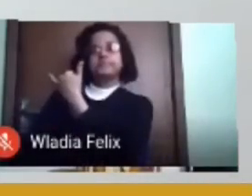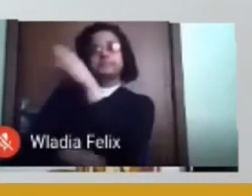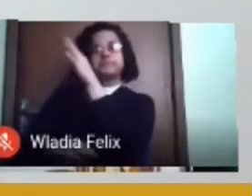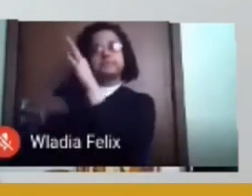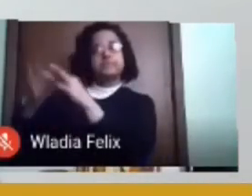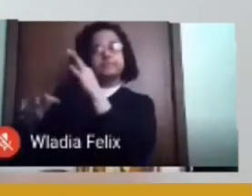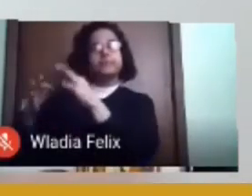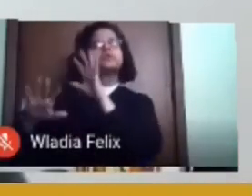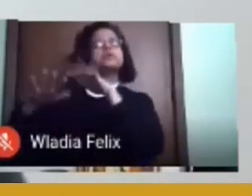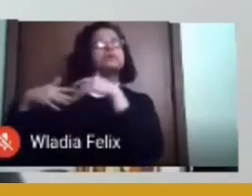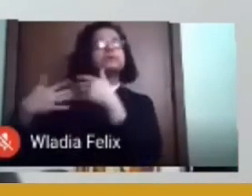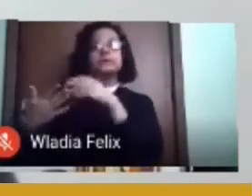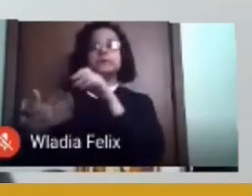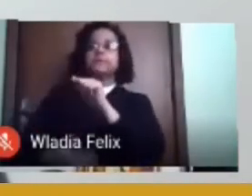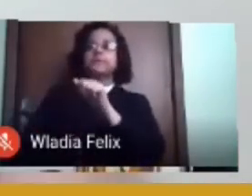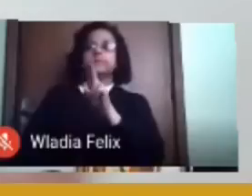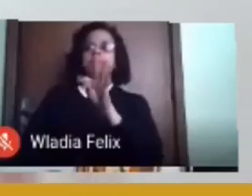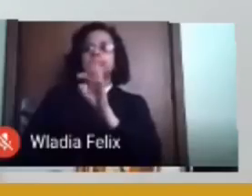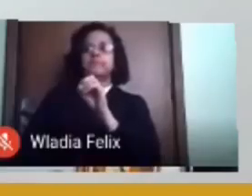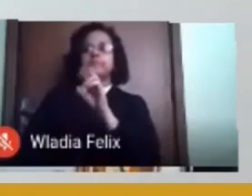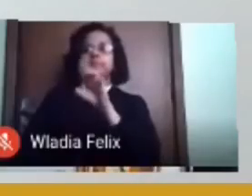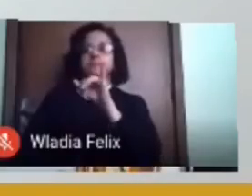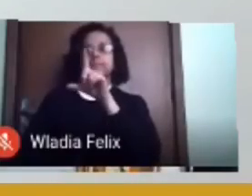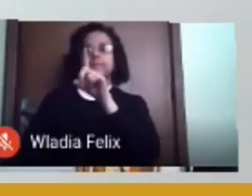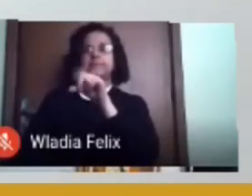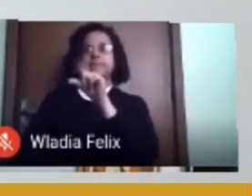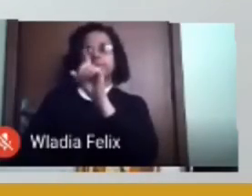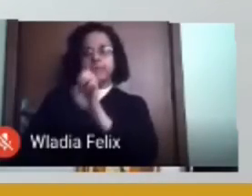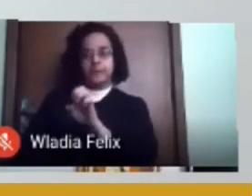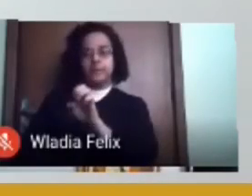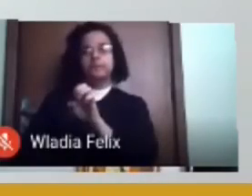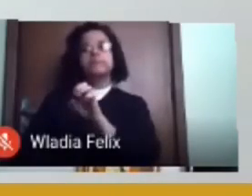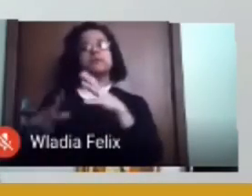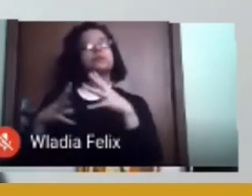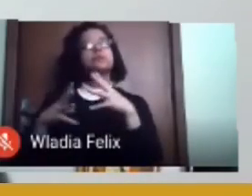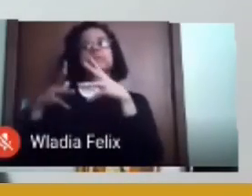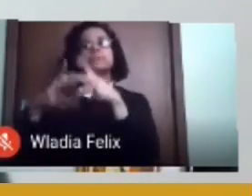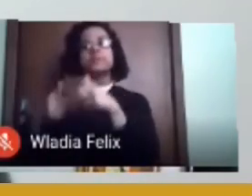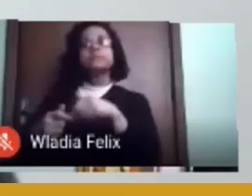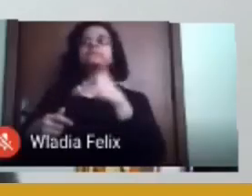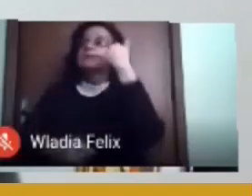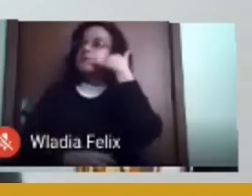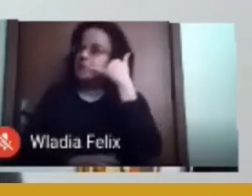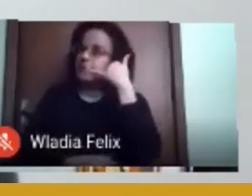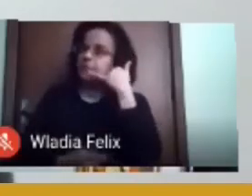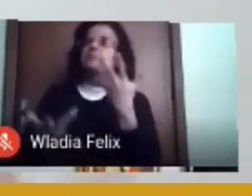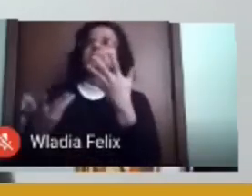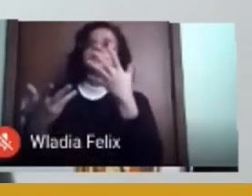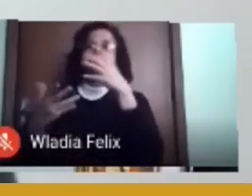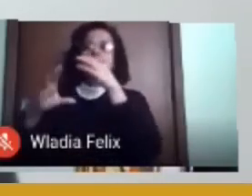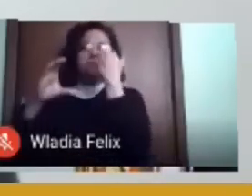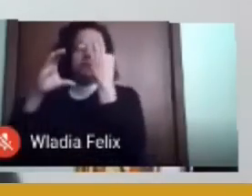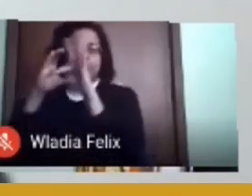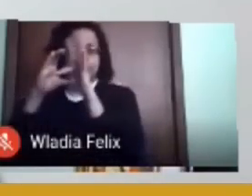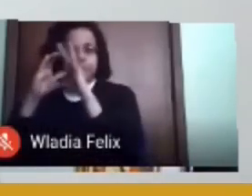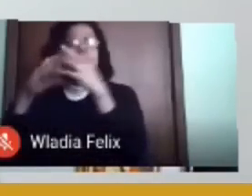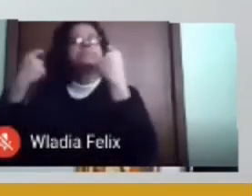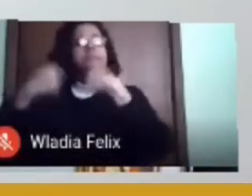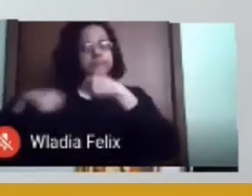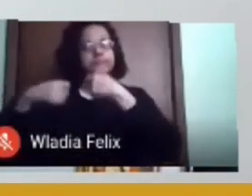onde a gente pode denunciar, então nós temos que fazer essa denúncia. E todos os casos ou suspeitas devem